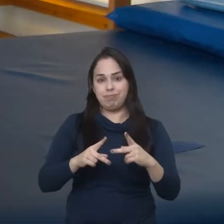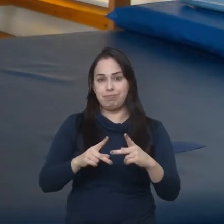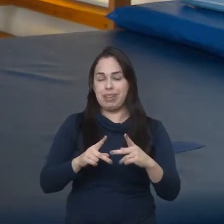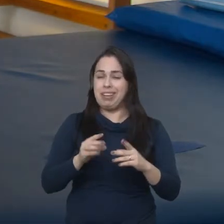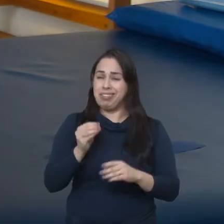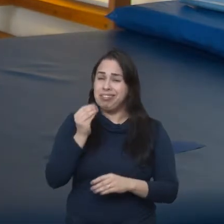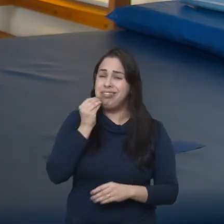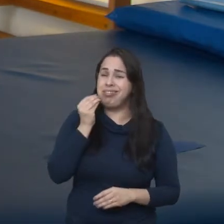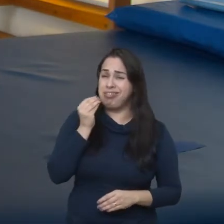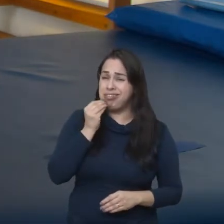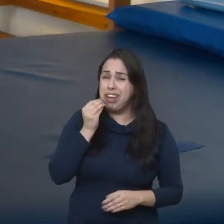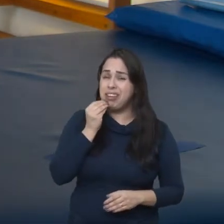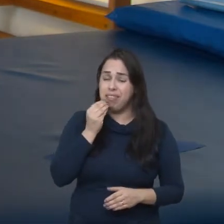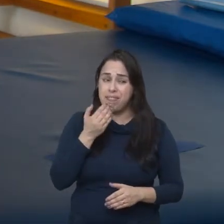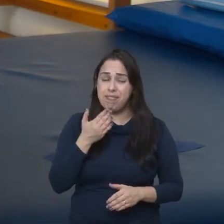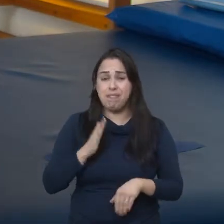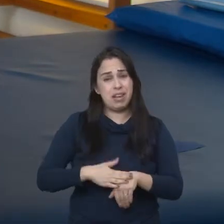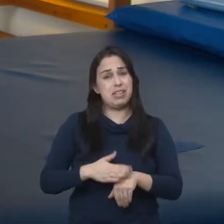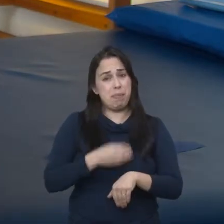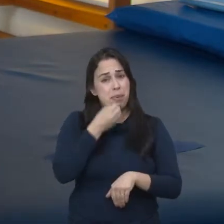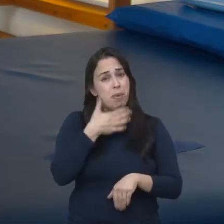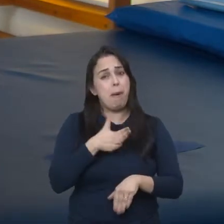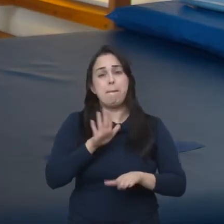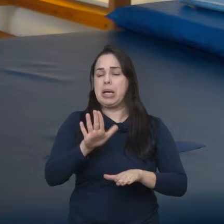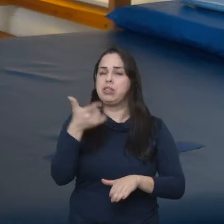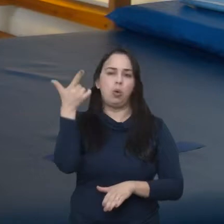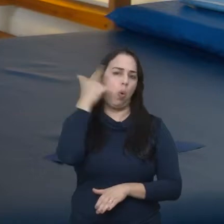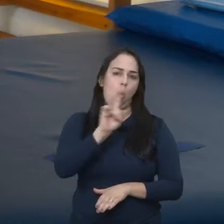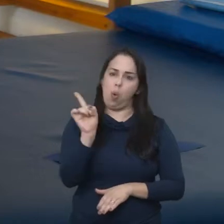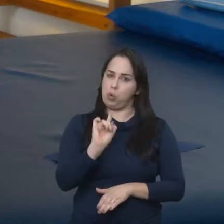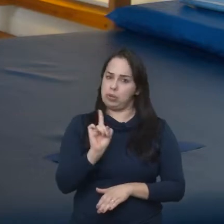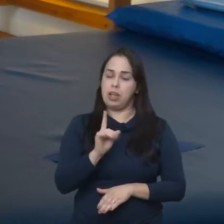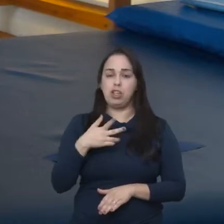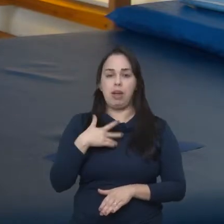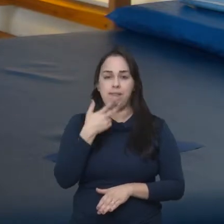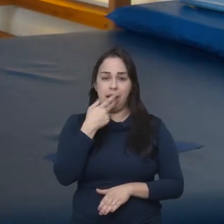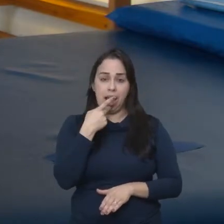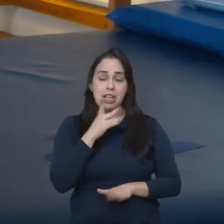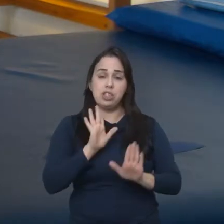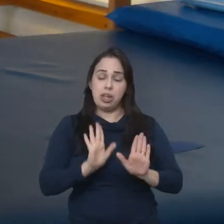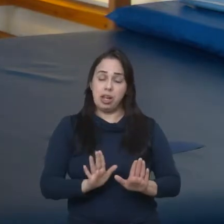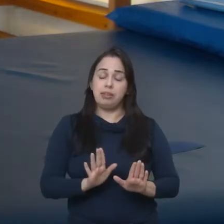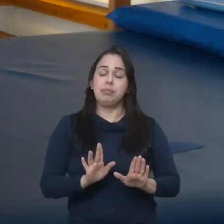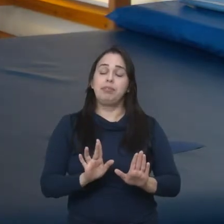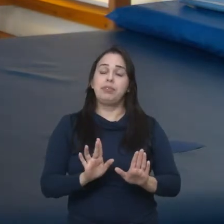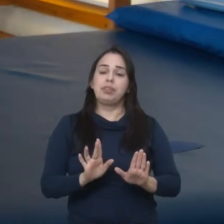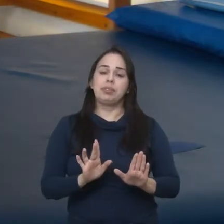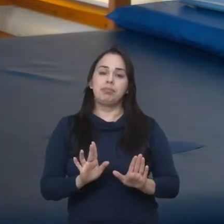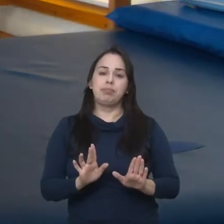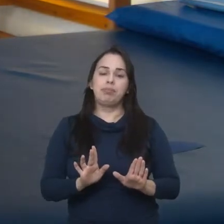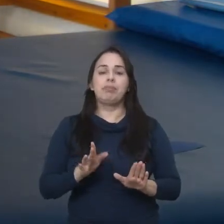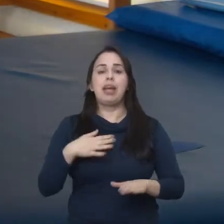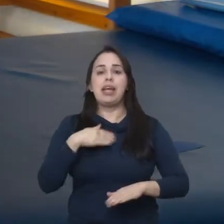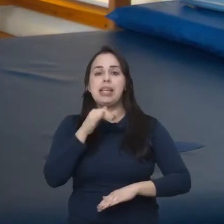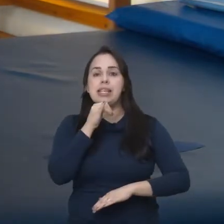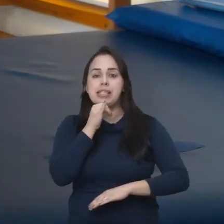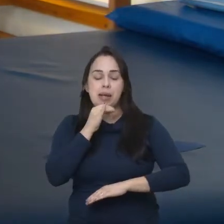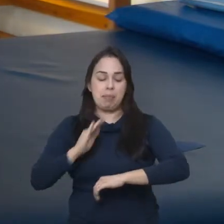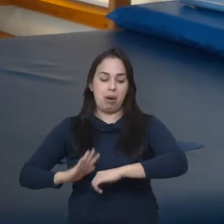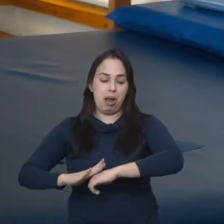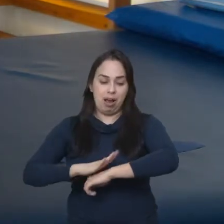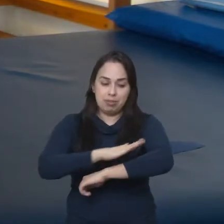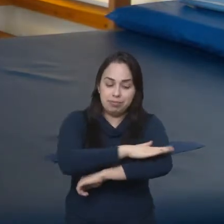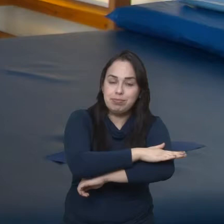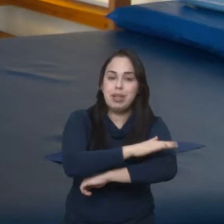José, tenta-se fazer algo bom, mas infelizmente ainda não conseguiu. Como eu te falei, é referente